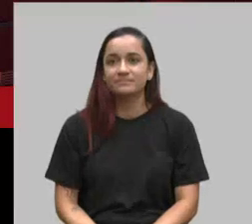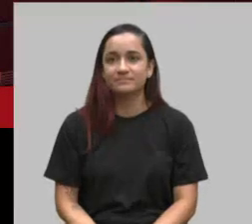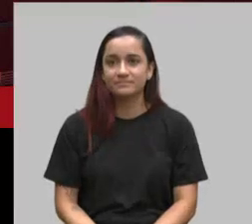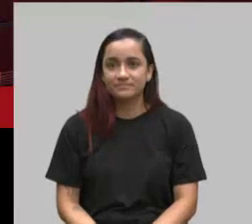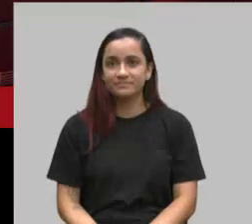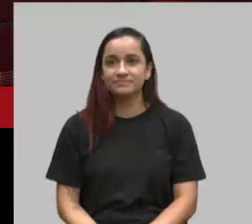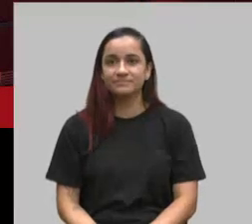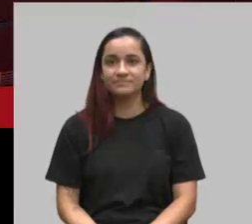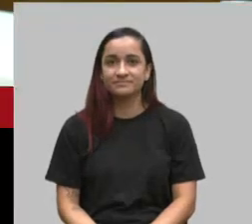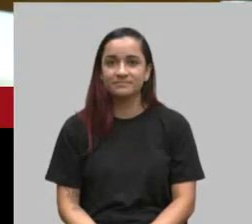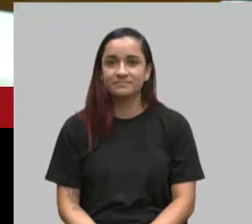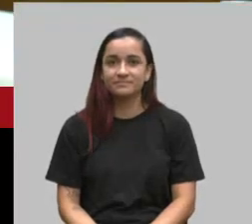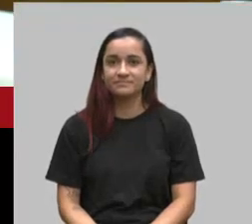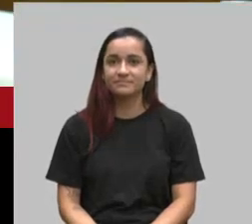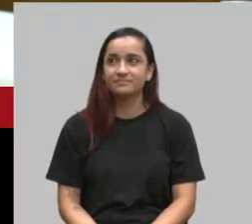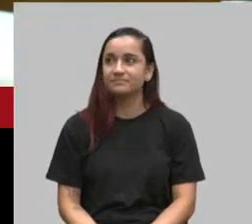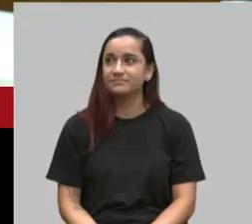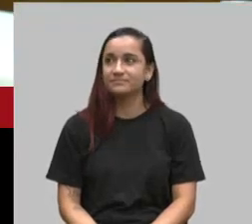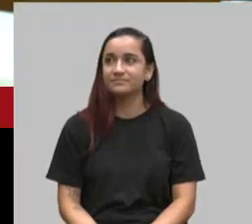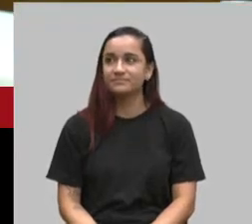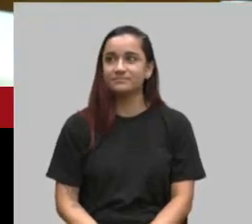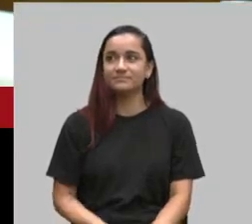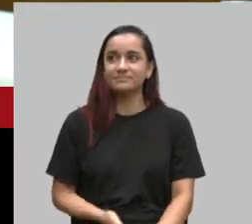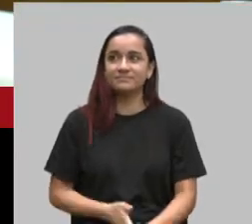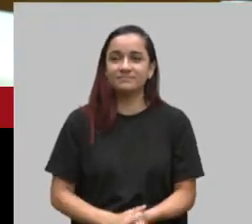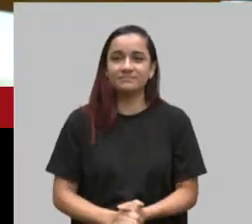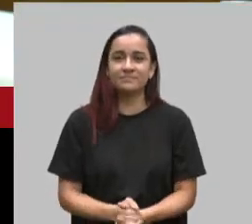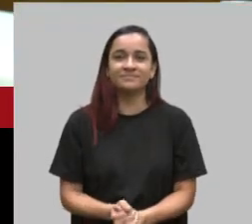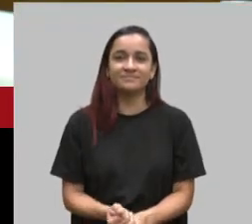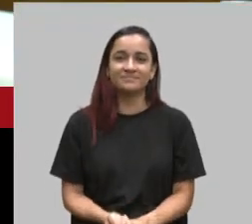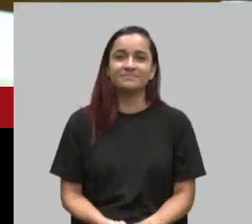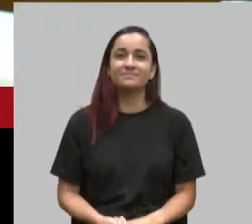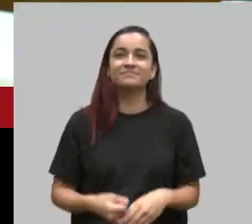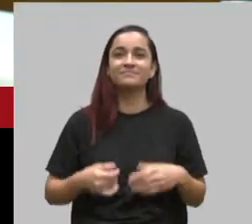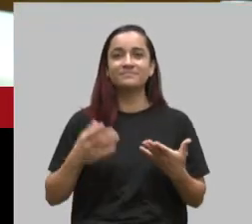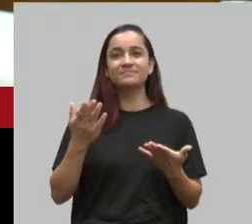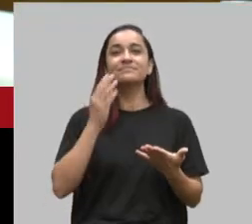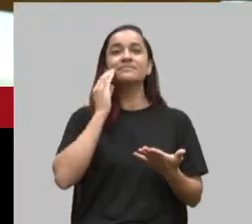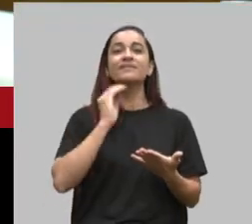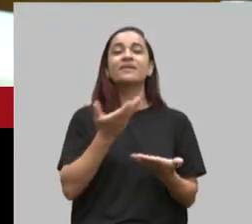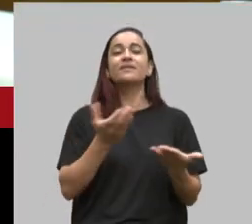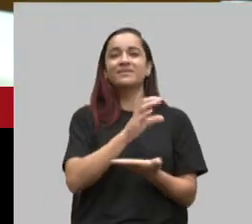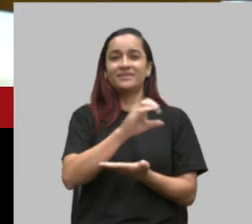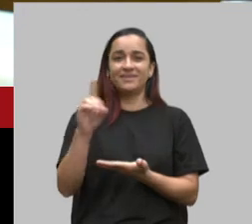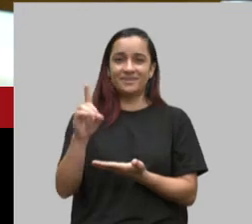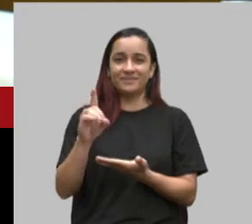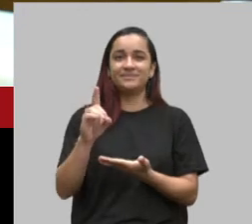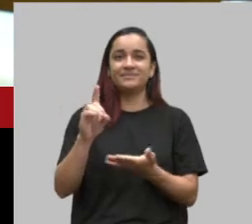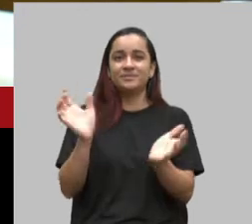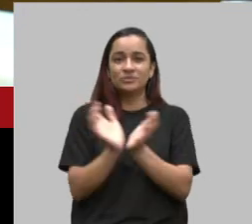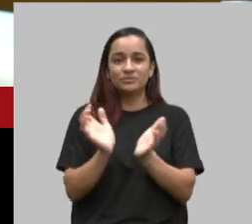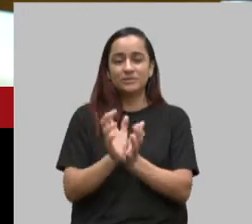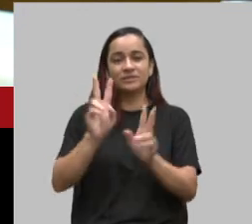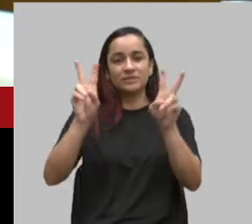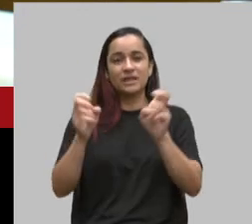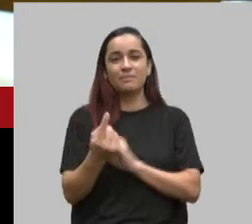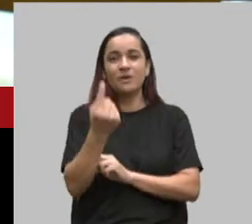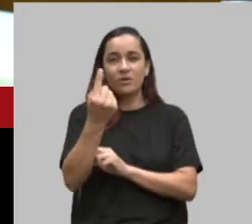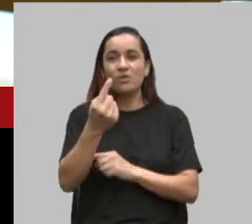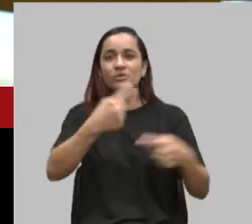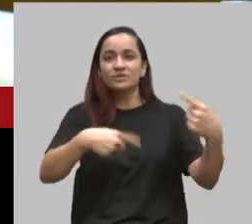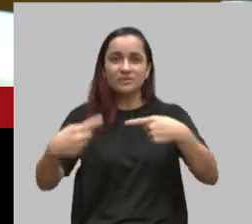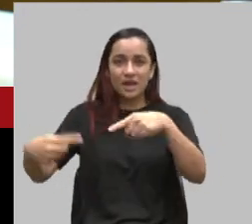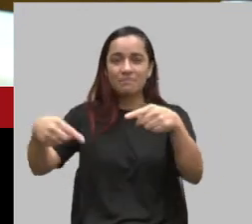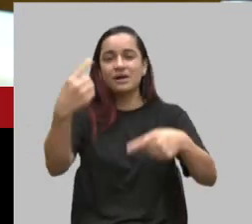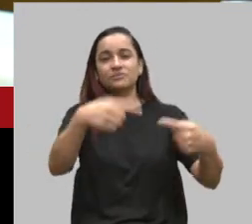dia neste momento convidamos a a permanecer à mesa os coordenadores do subtema um para dar início aos trabalhos de discussão e priorização